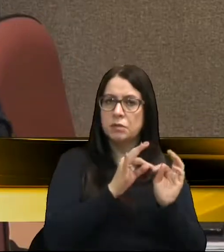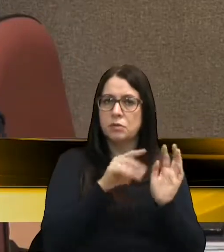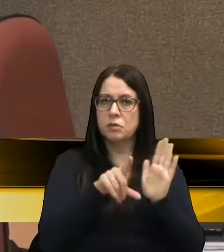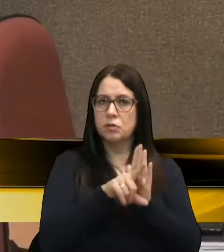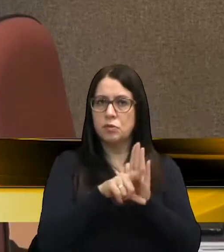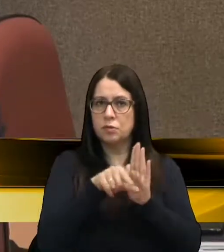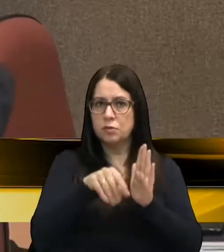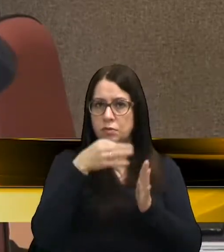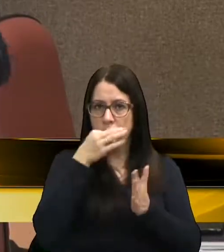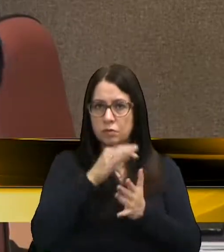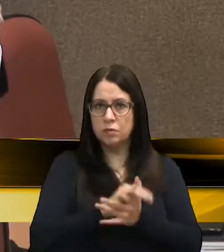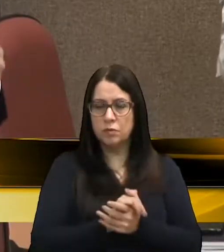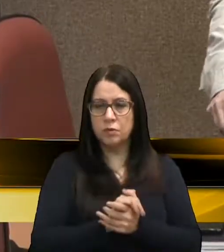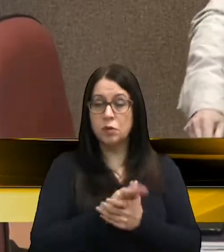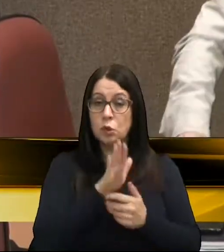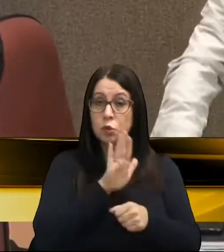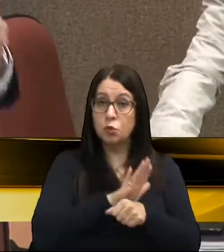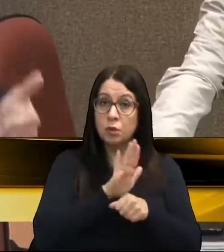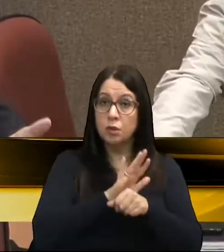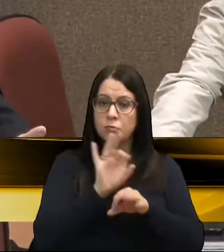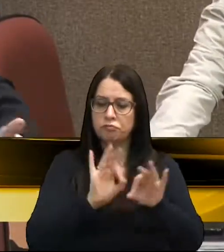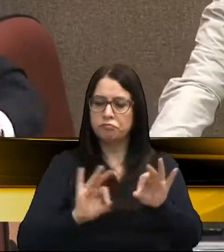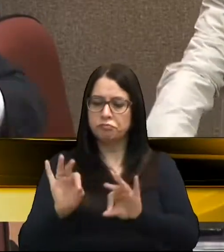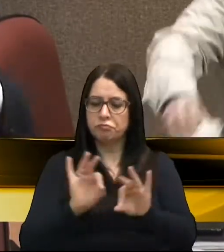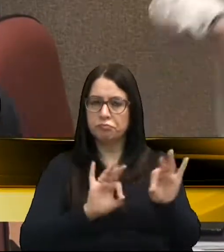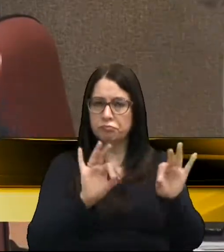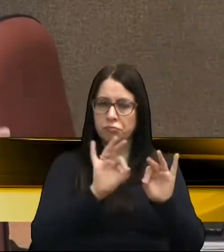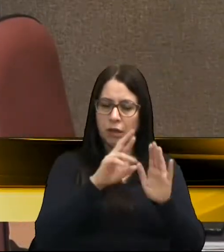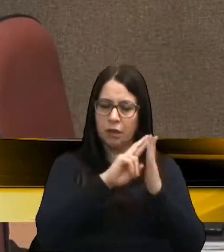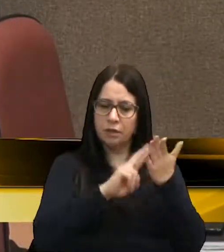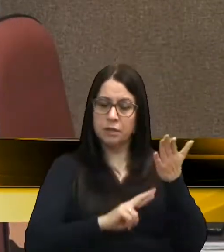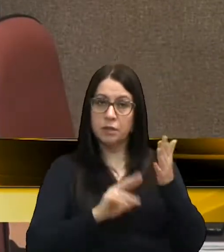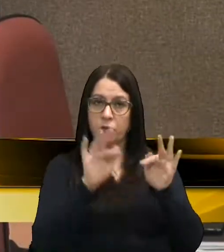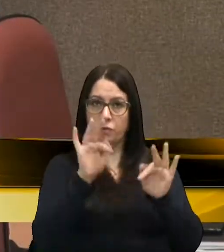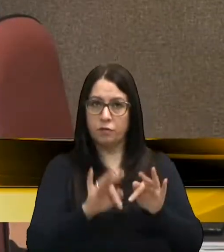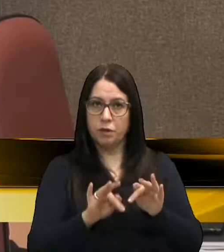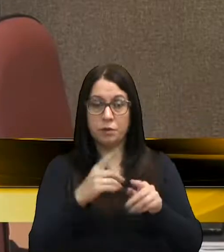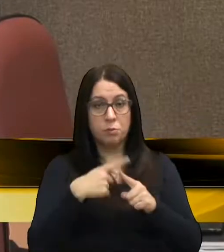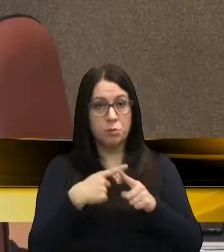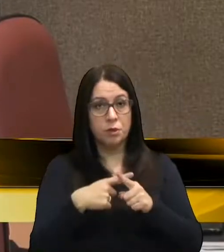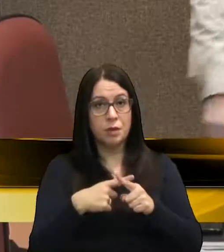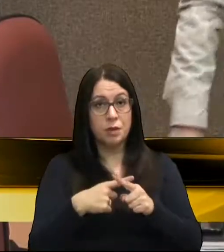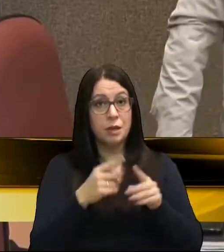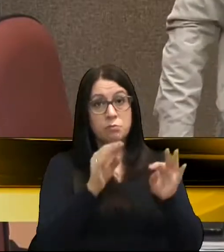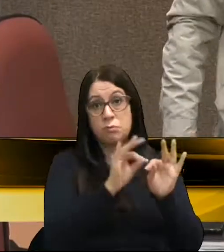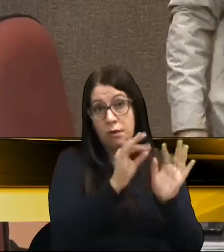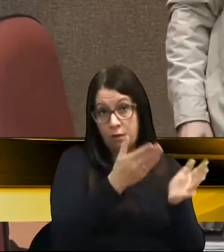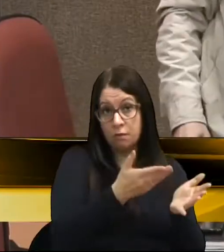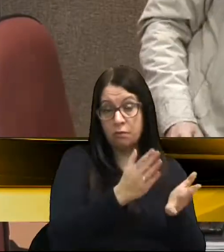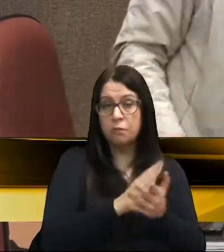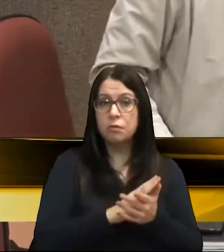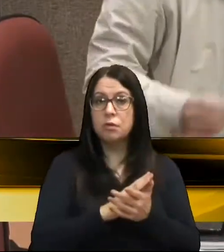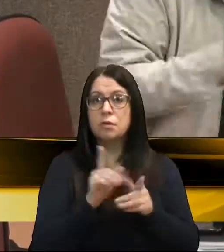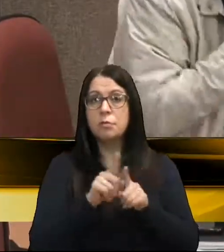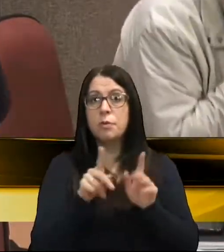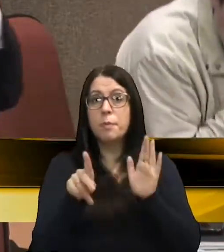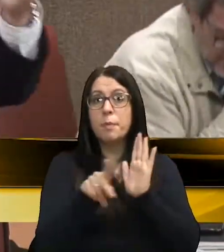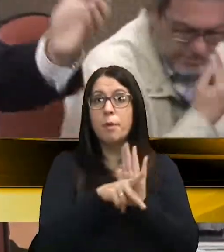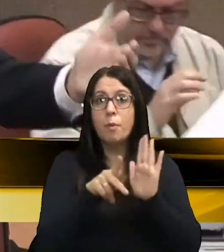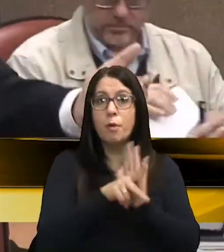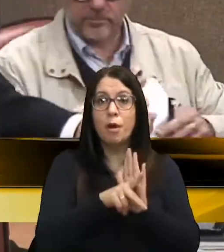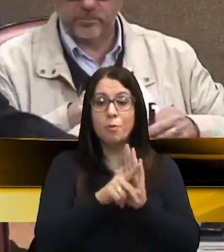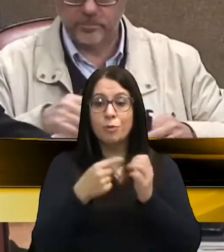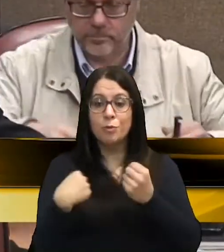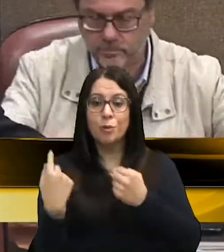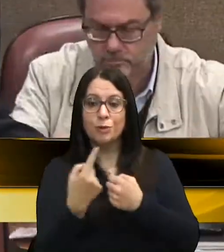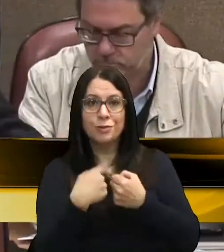Legislativo caxiense, nos ajudando a formatar, inclusive, a redação final, porque é uma peça técnica e que pertence ao município